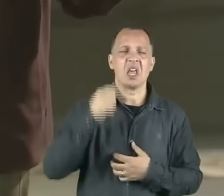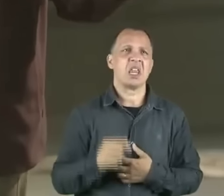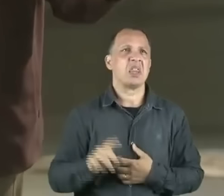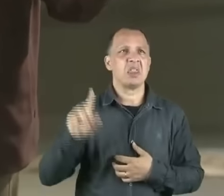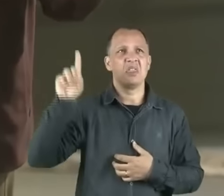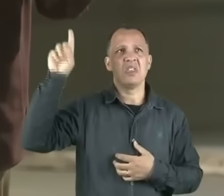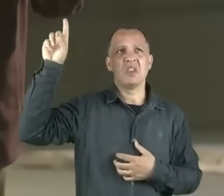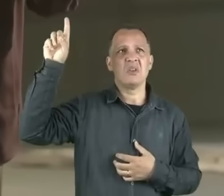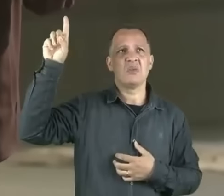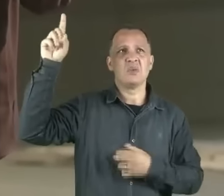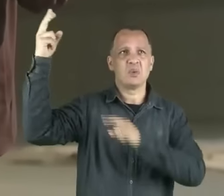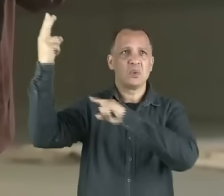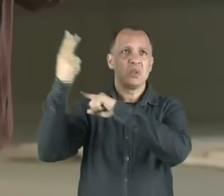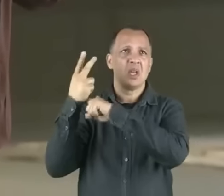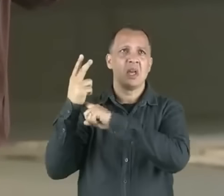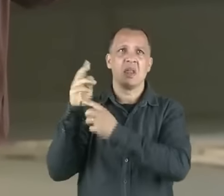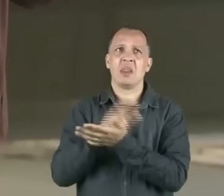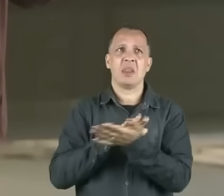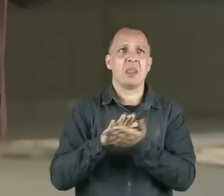porque comigo